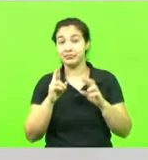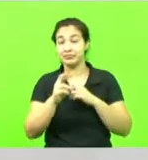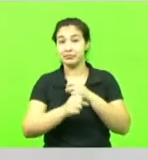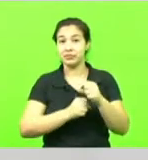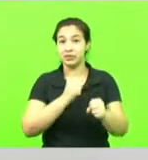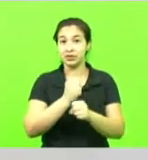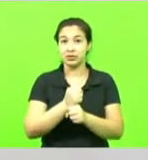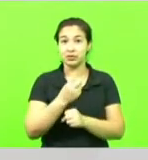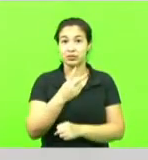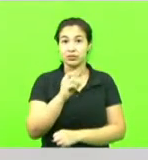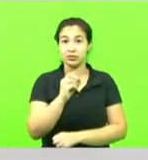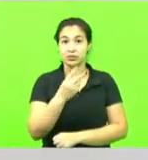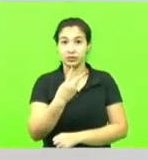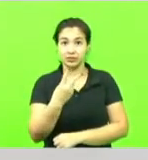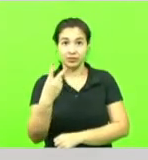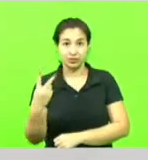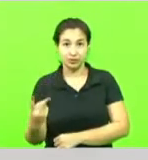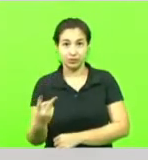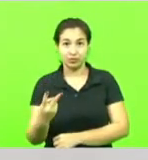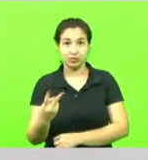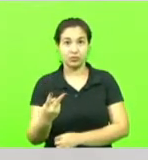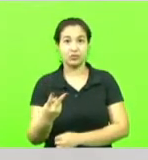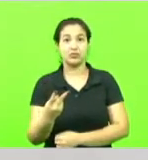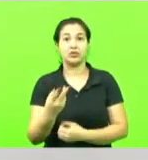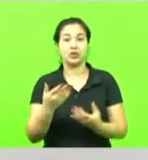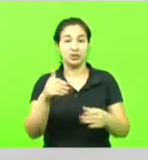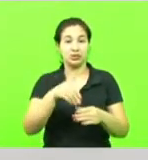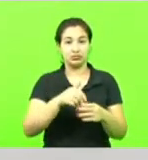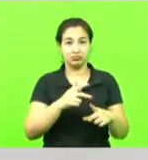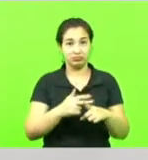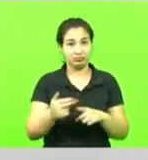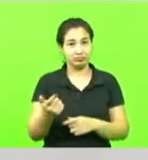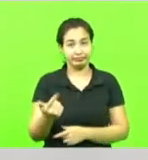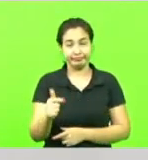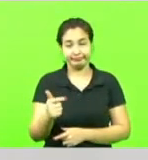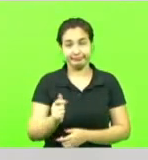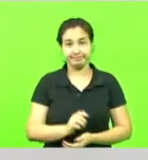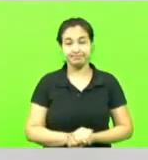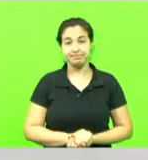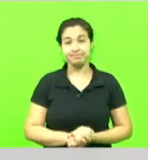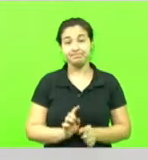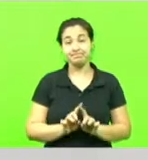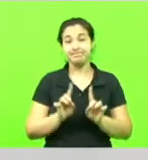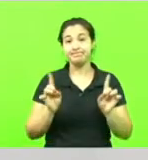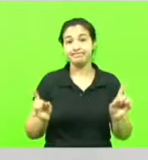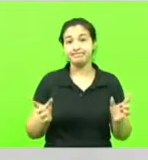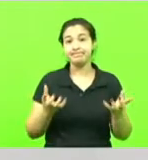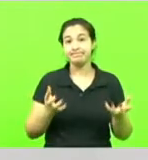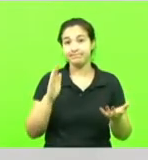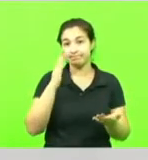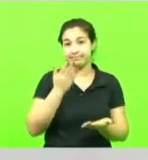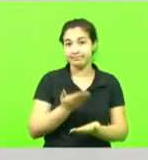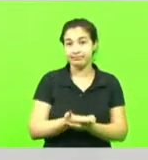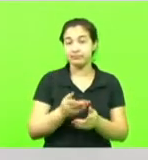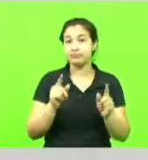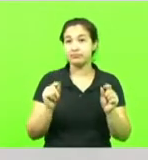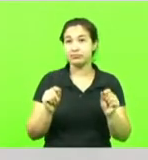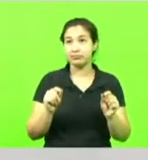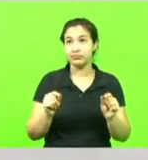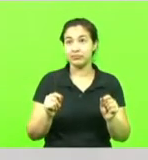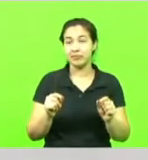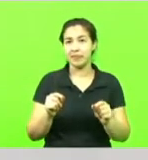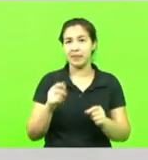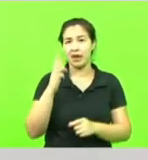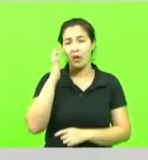esteja mais lá. Mas eu quero crer que tenha sido mais por